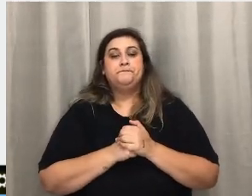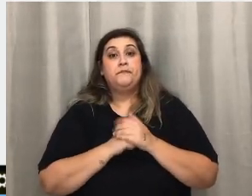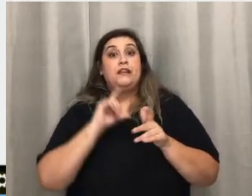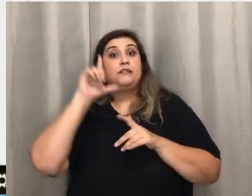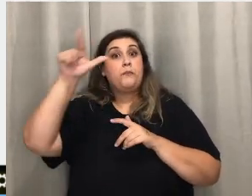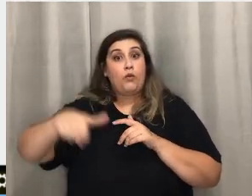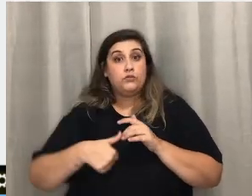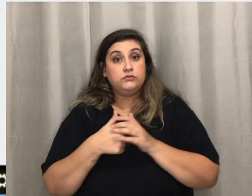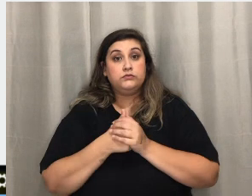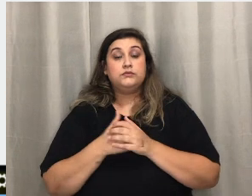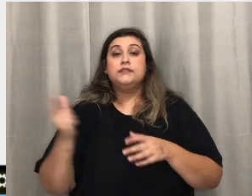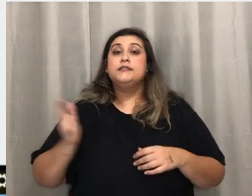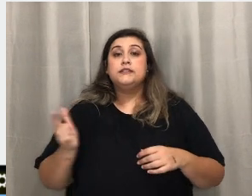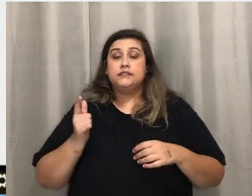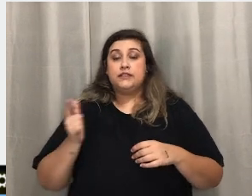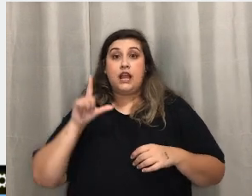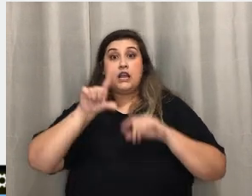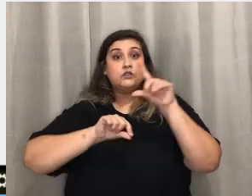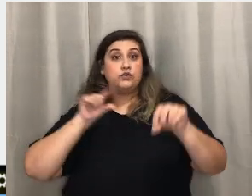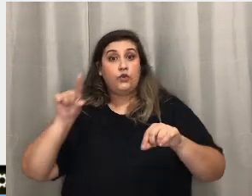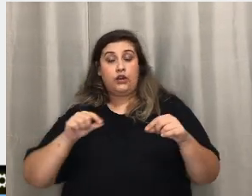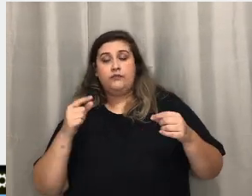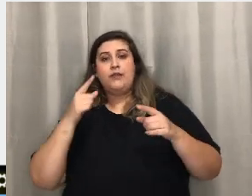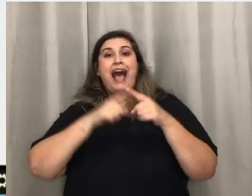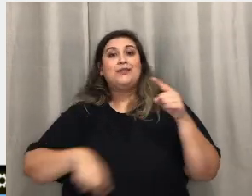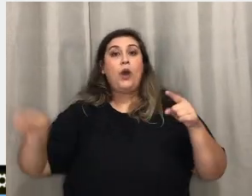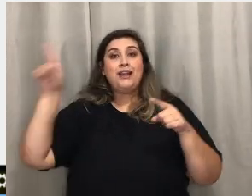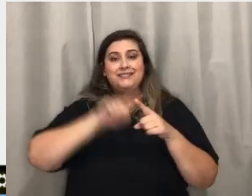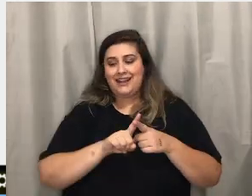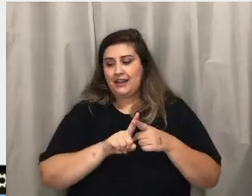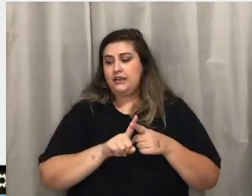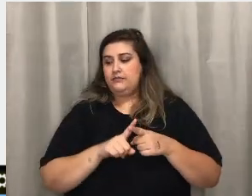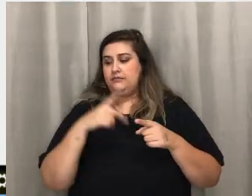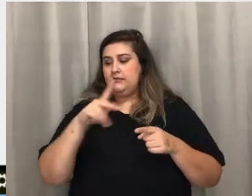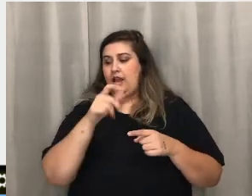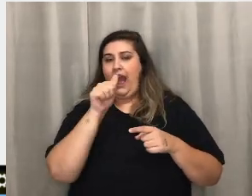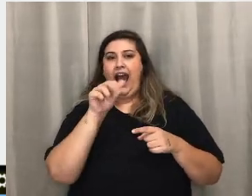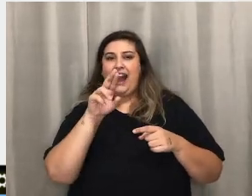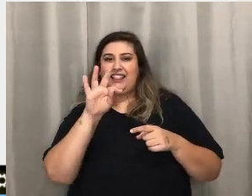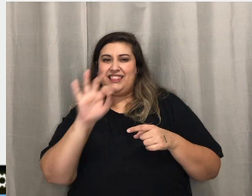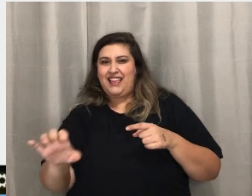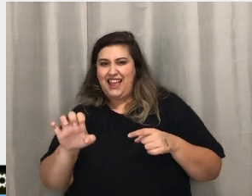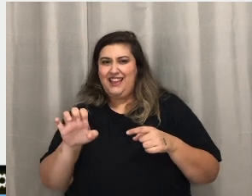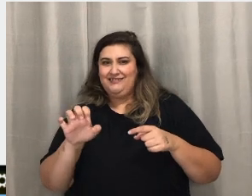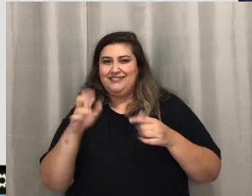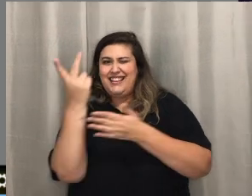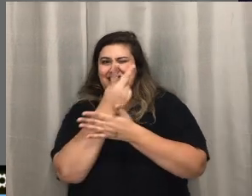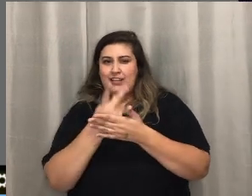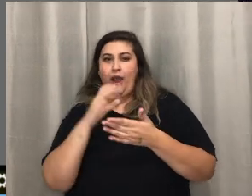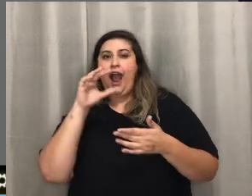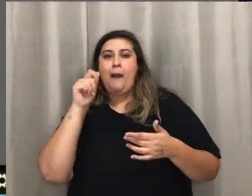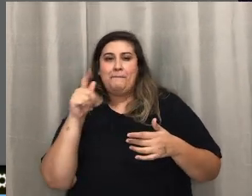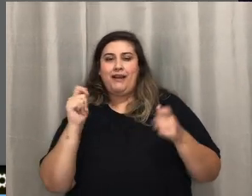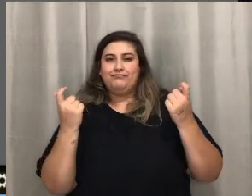Em seguida, nós temos aqui a opção de atualizar a arte da capa. Nós vamos clicar.